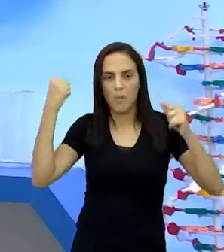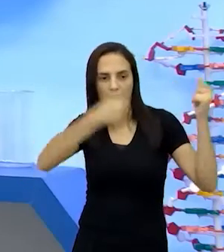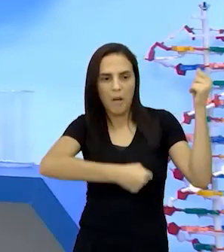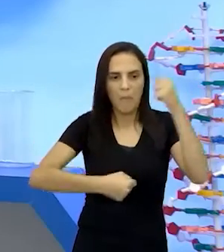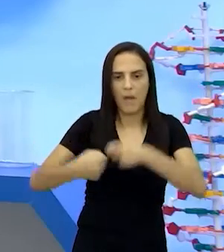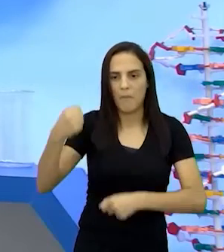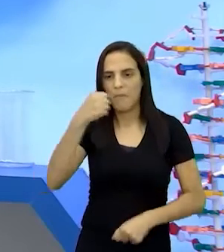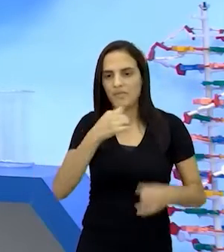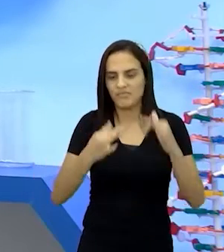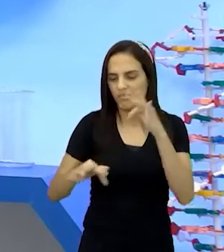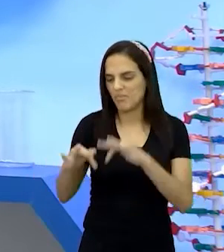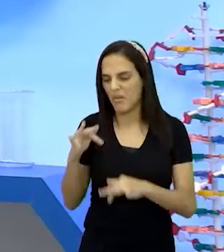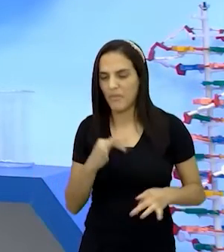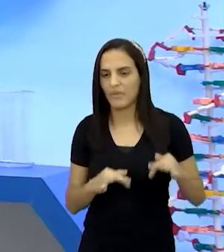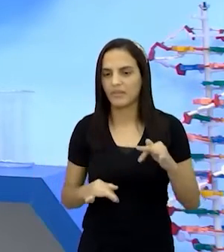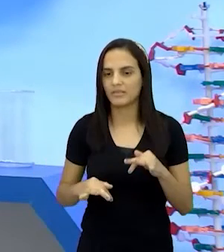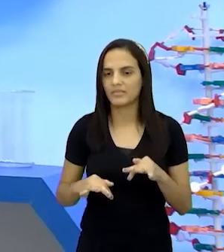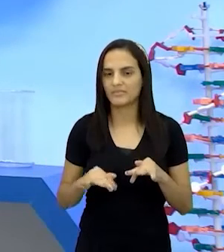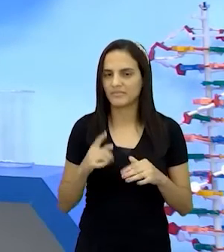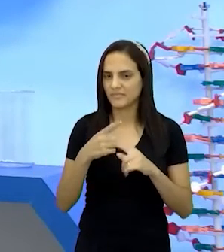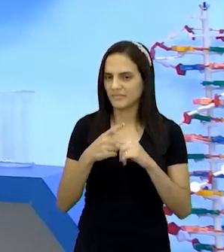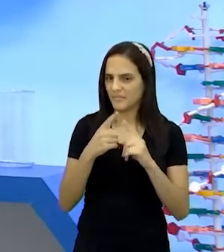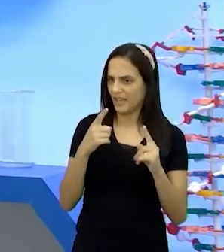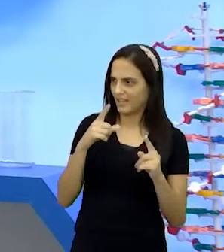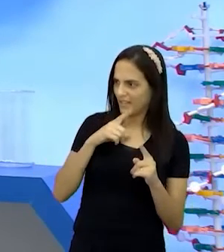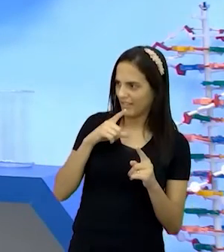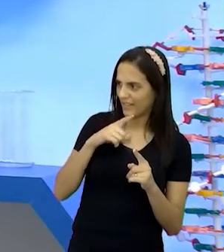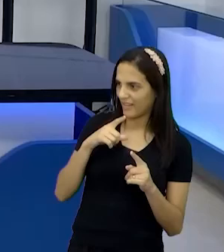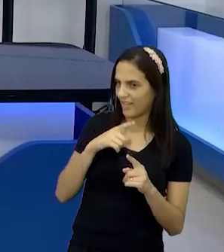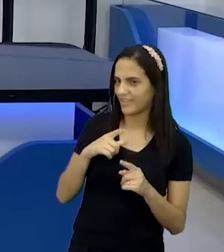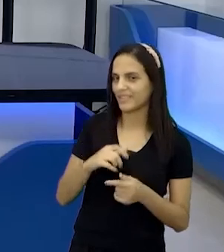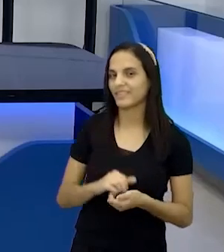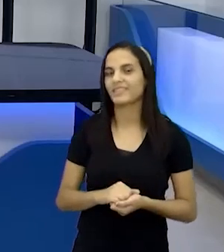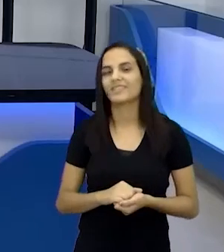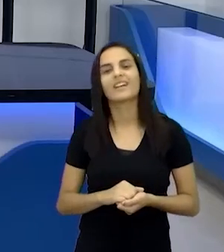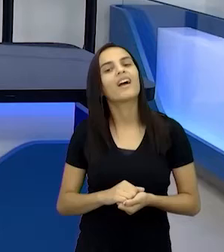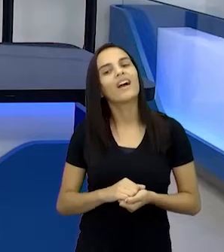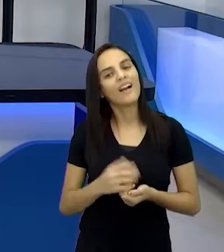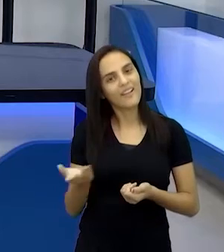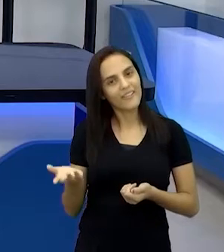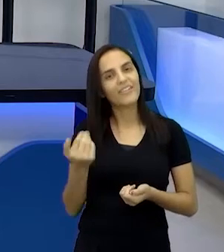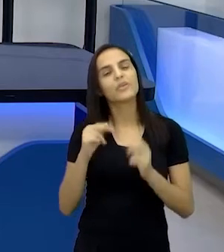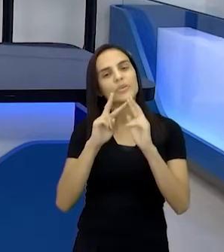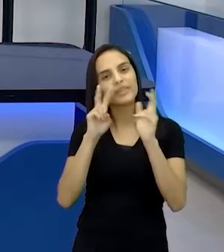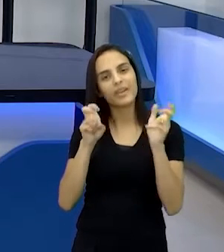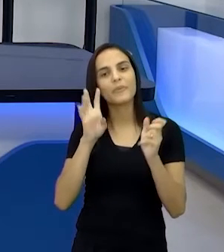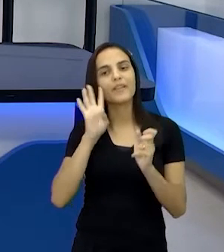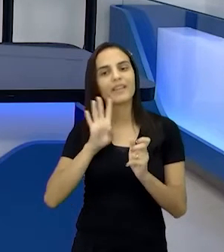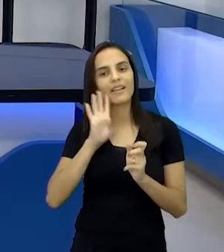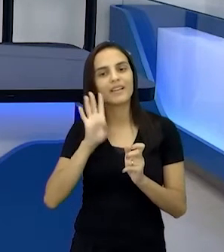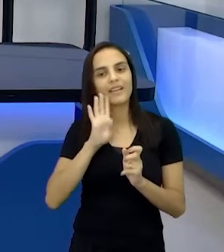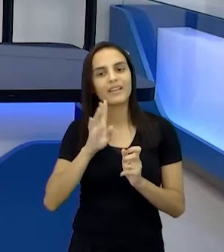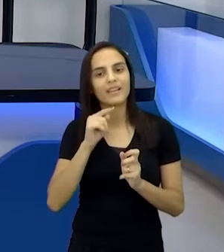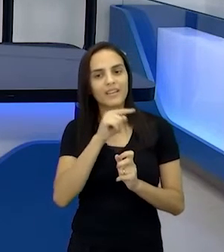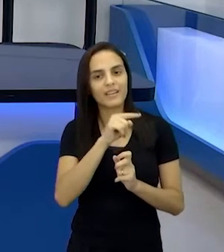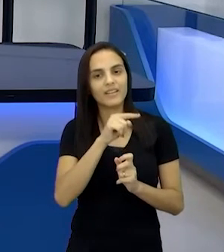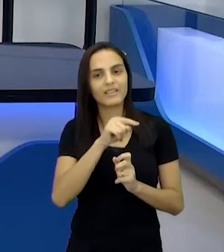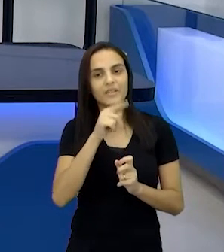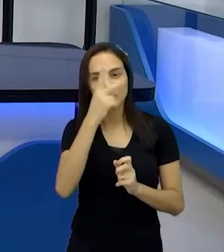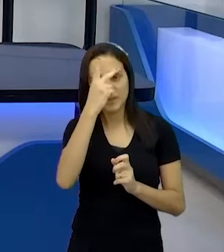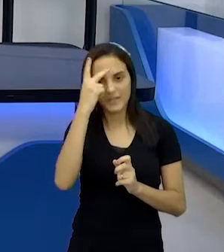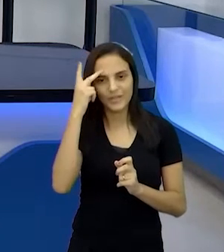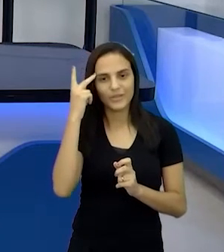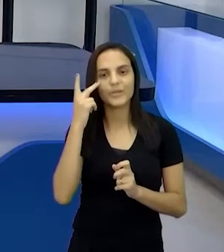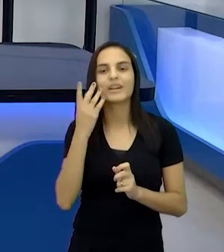agressão. E aí, vai ter isso também? E aí que vem a parte bacana. Isso eles já sabem.